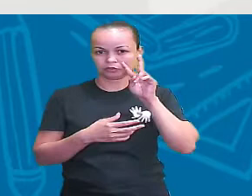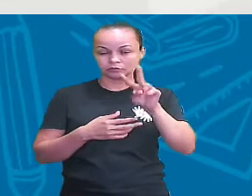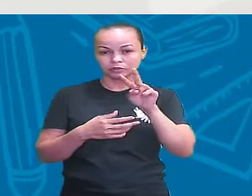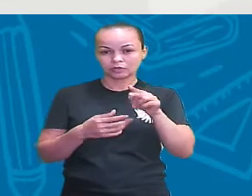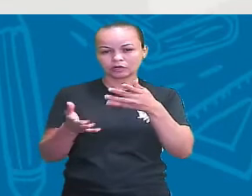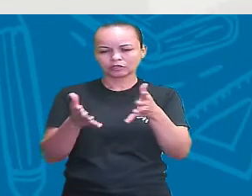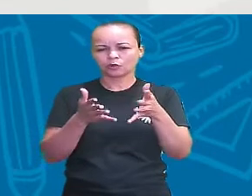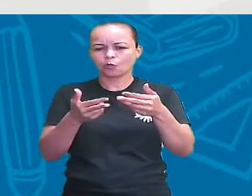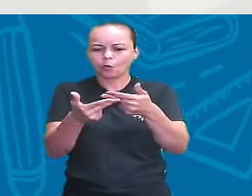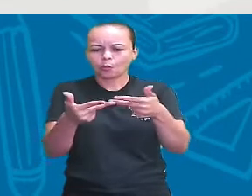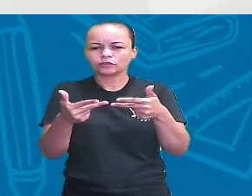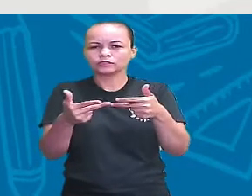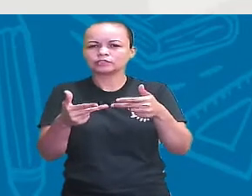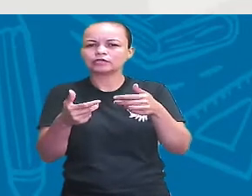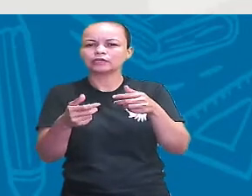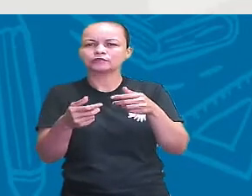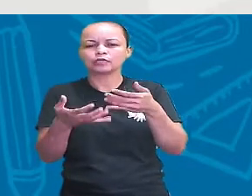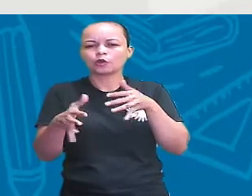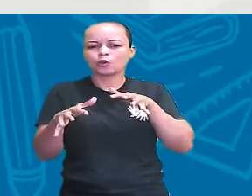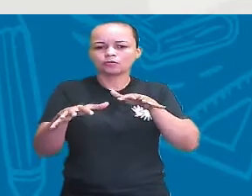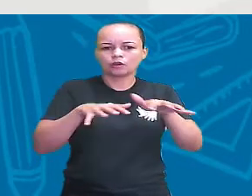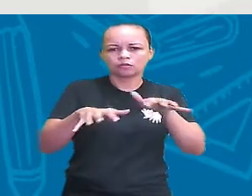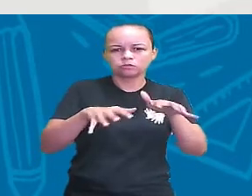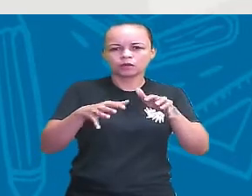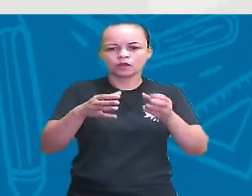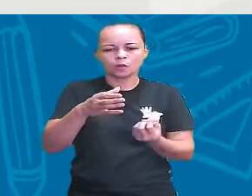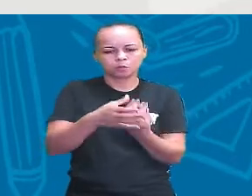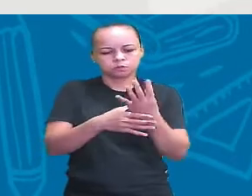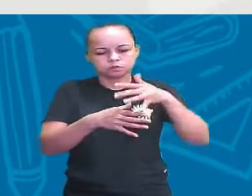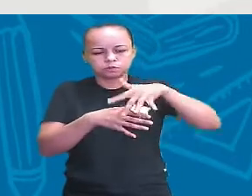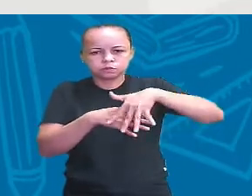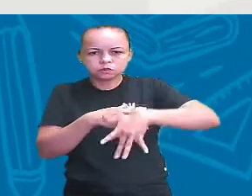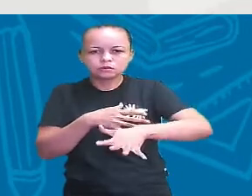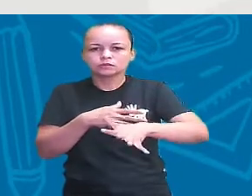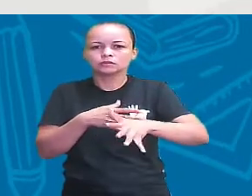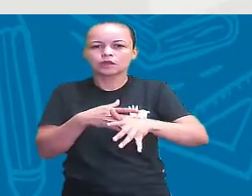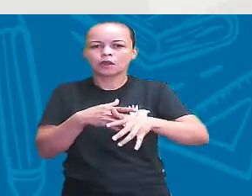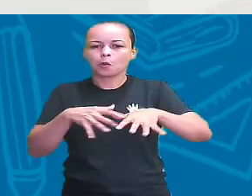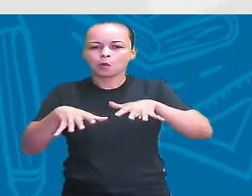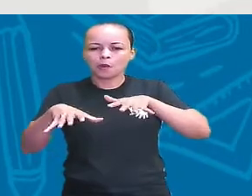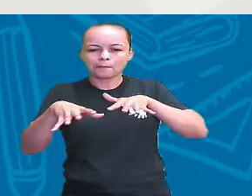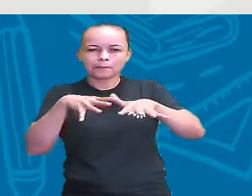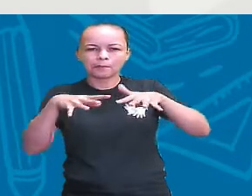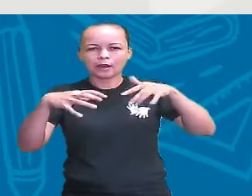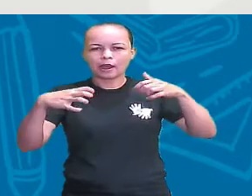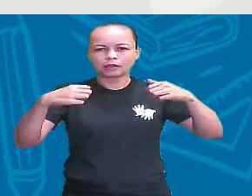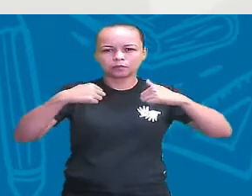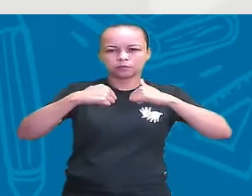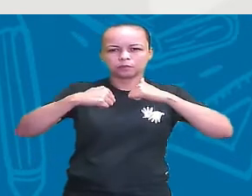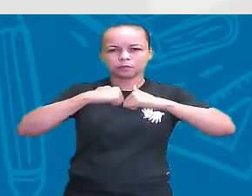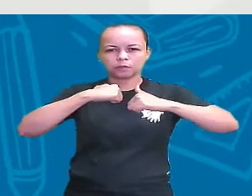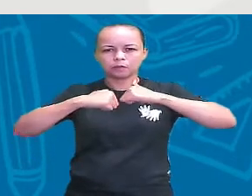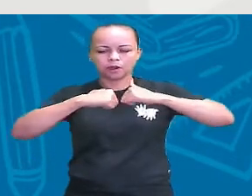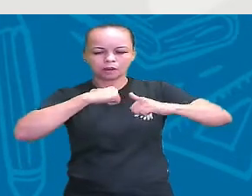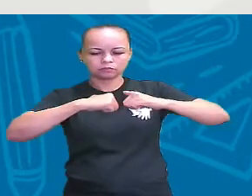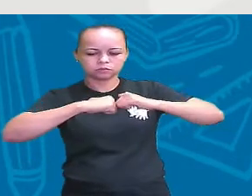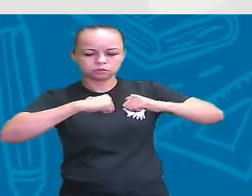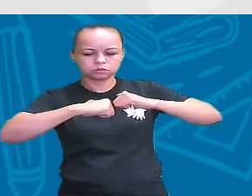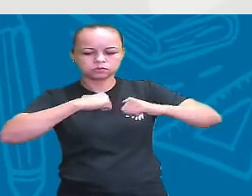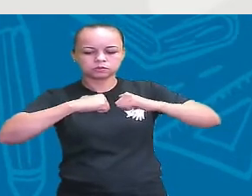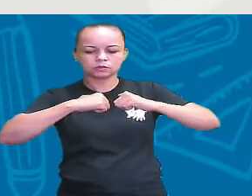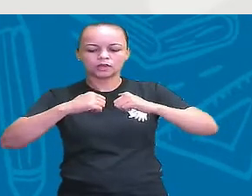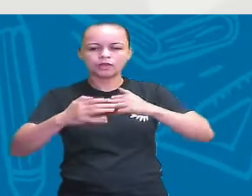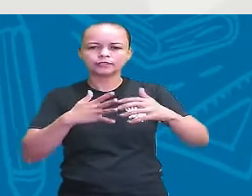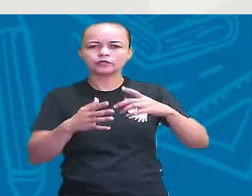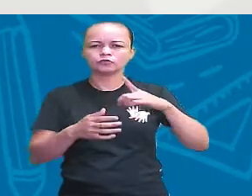diz respeito a terremotos, vulcões, a gente tem tudo a ver com placas tectônicas, derivas continentais. Então essas informações,